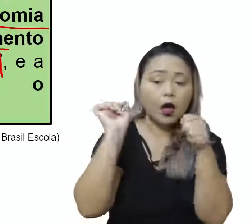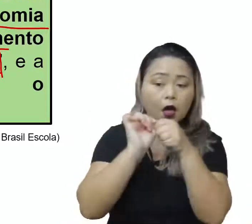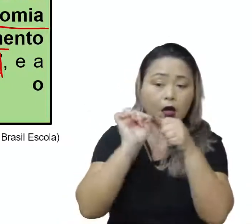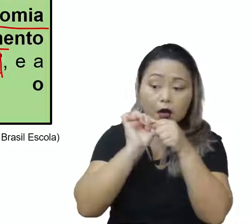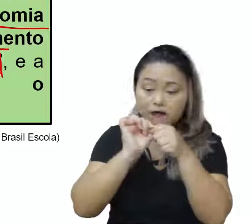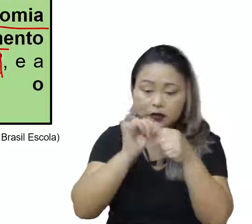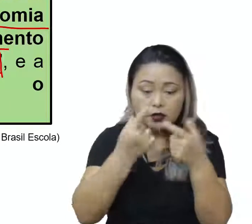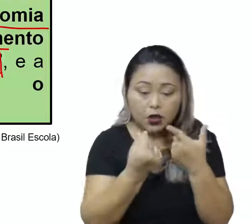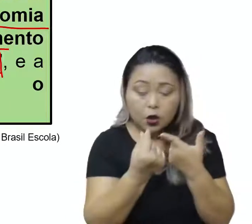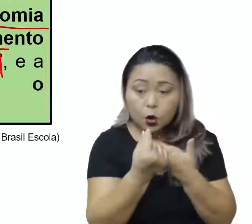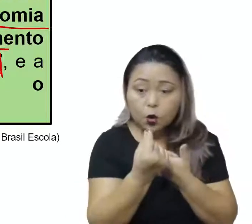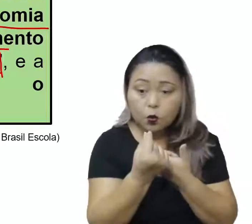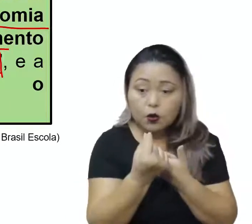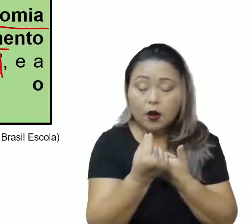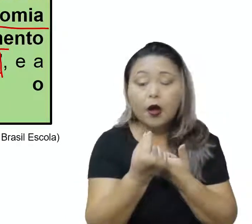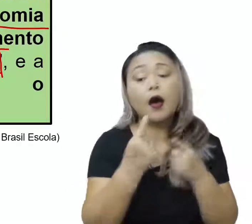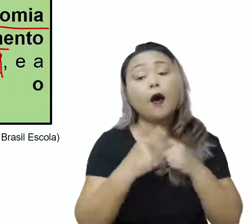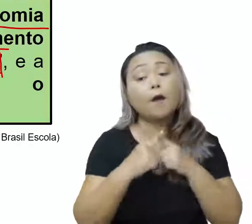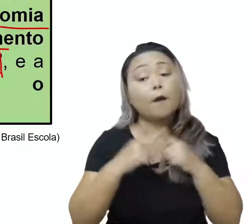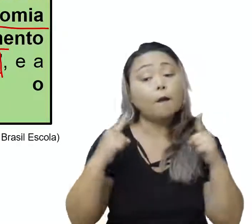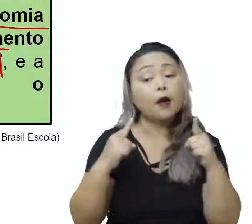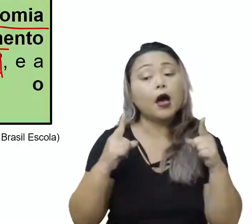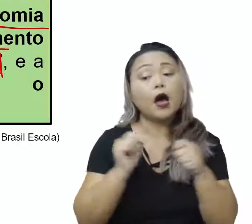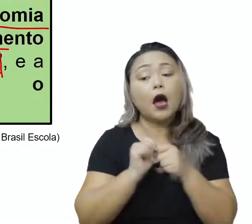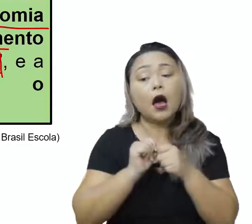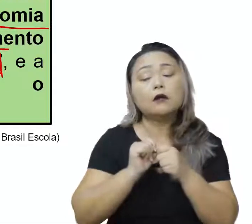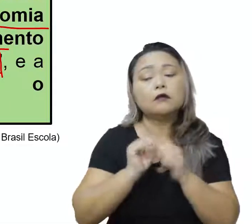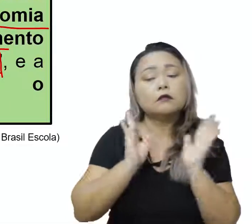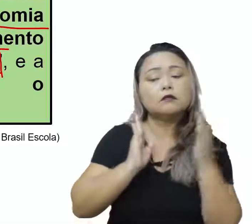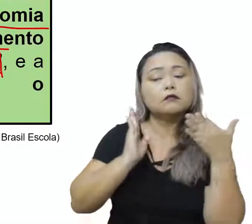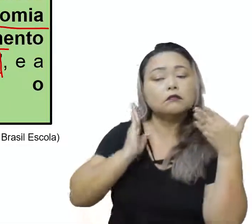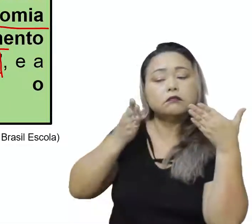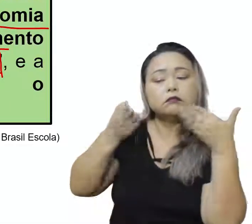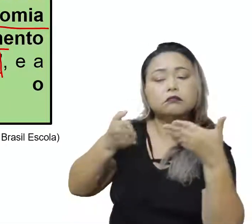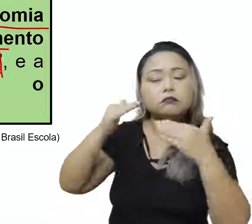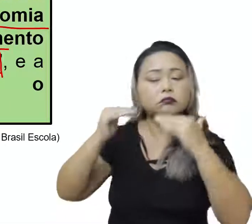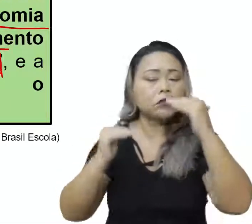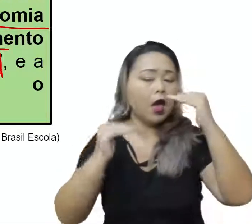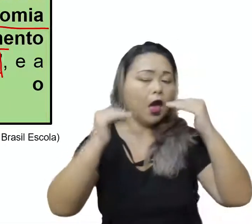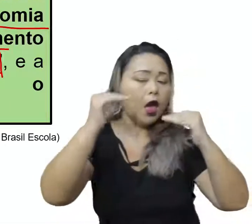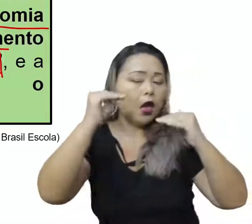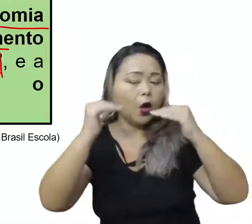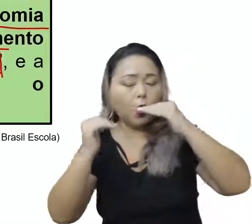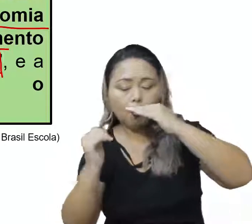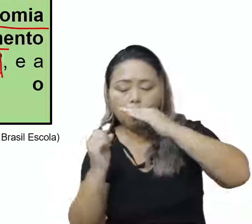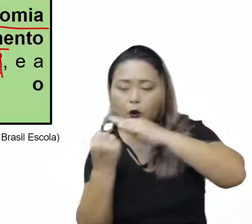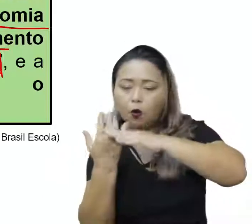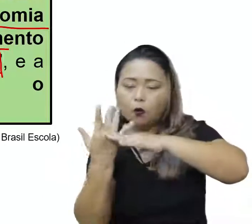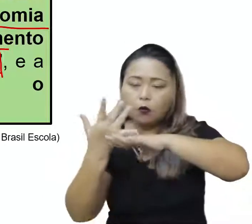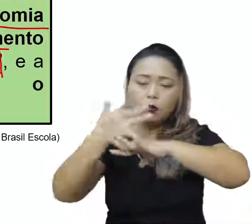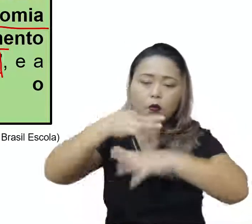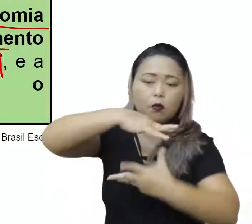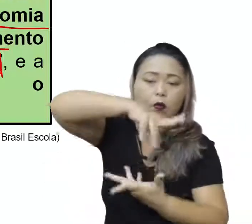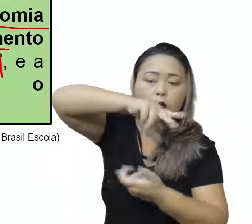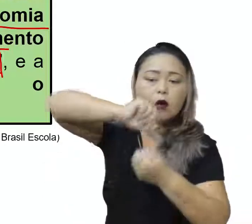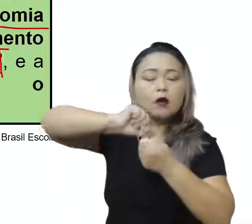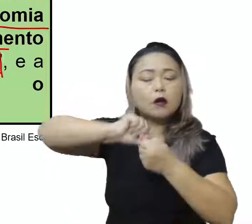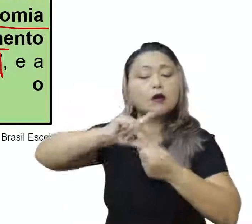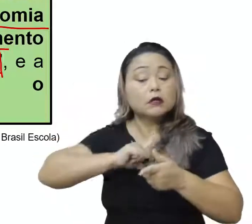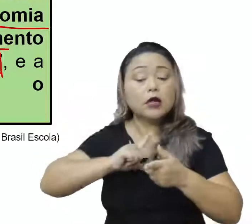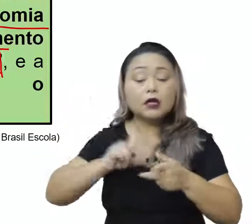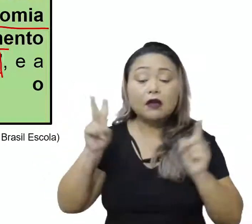economia, mas levando-se em consideração esse equilíbrio ecológico que tem que ter e que tem que ser